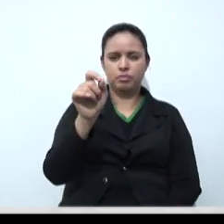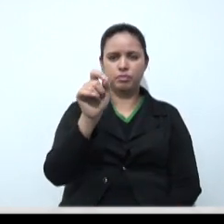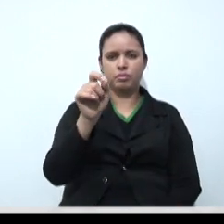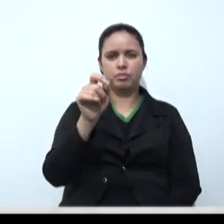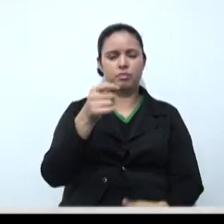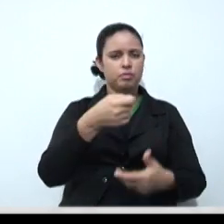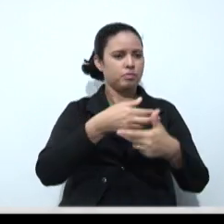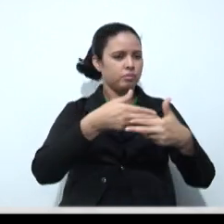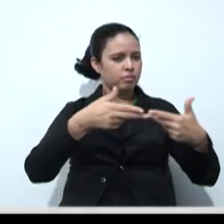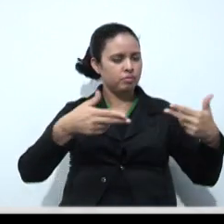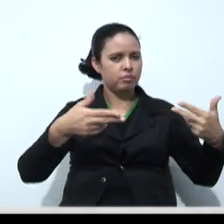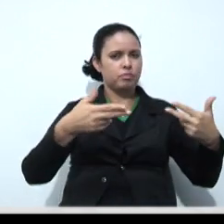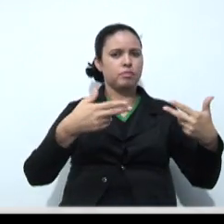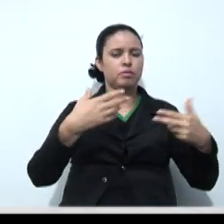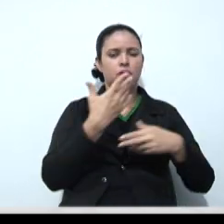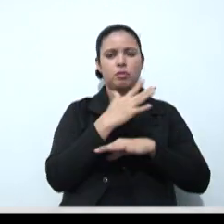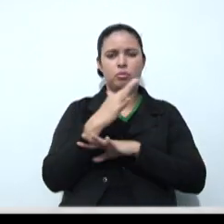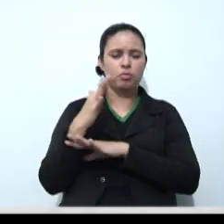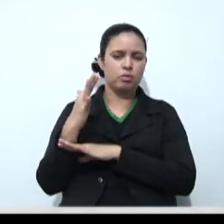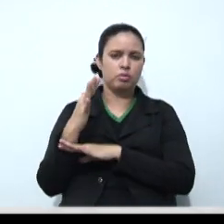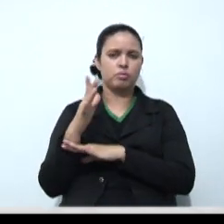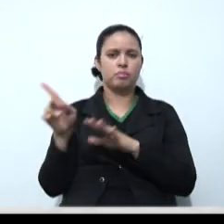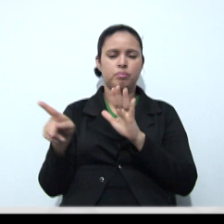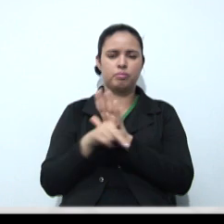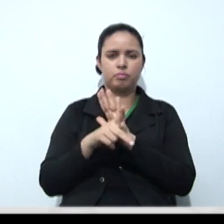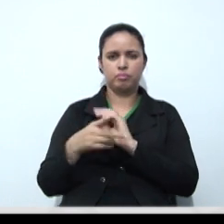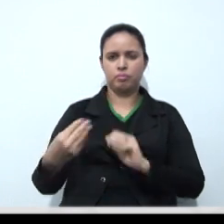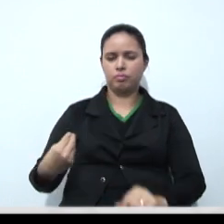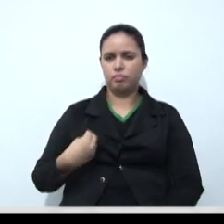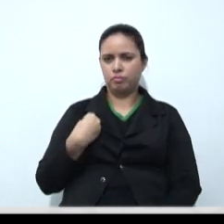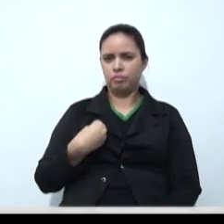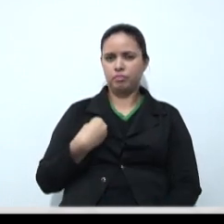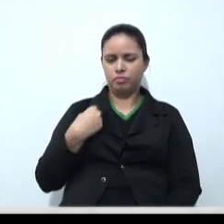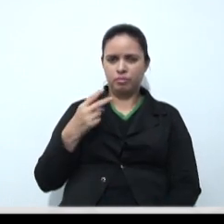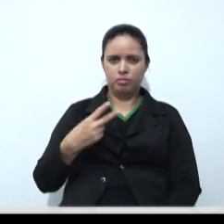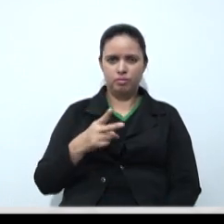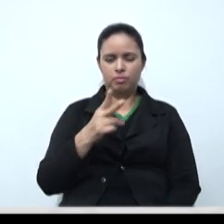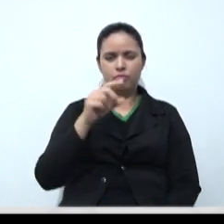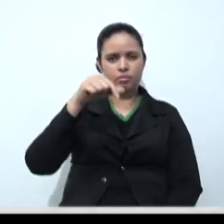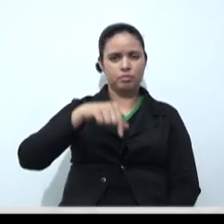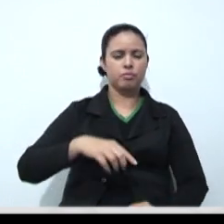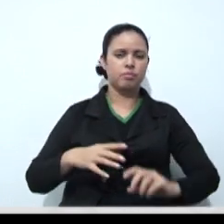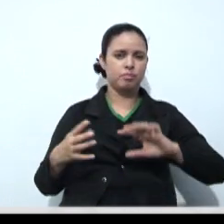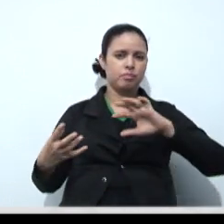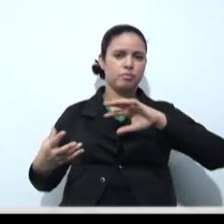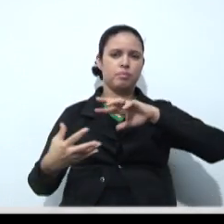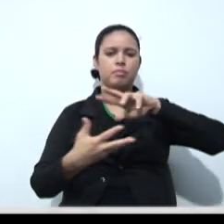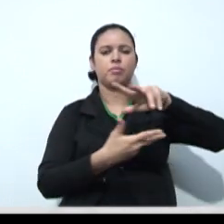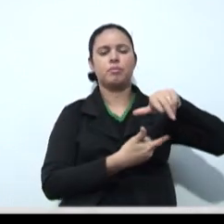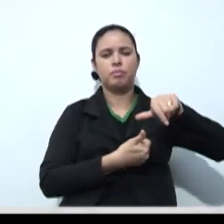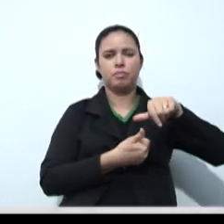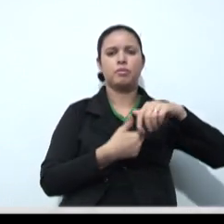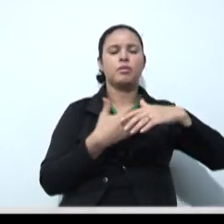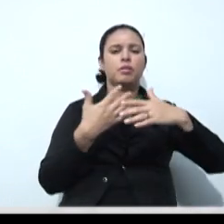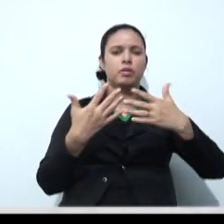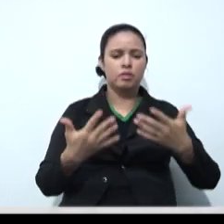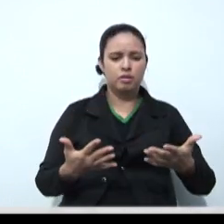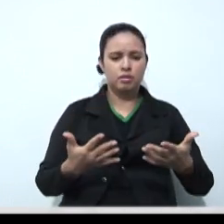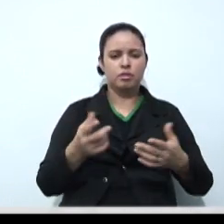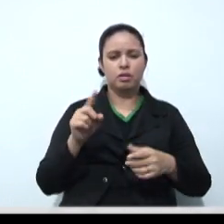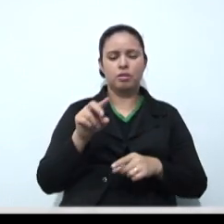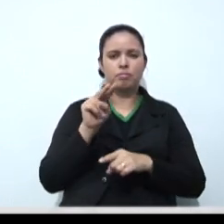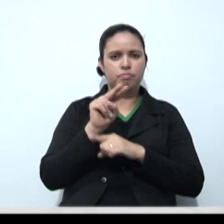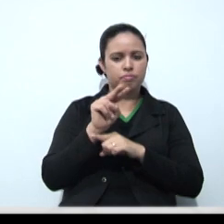recursos naturais necessários à sobrevivência dos seres no planeta. Essa pressão constante por um crescimento